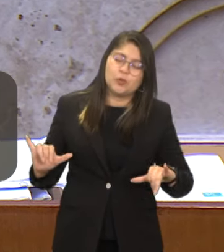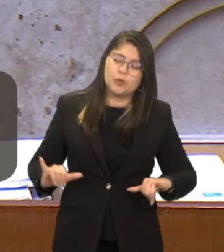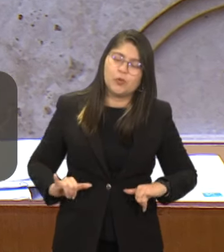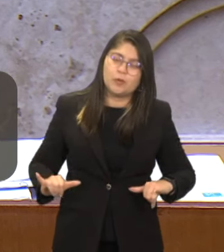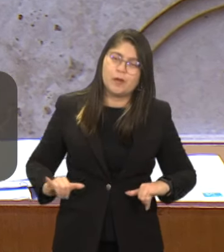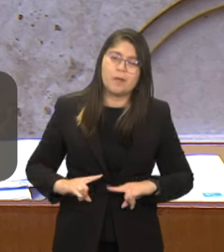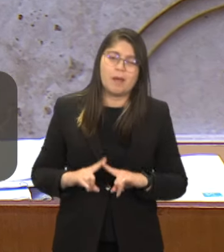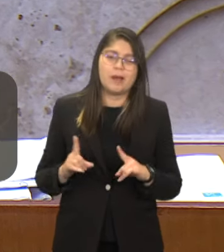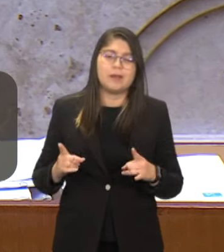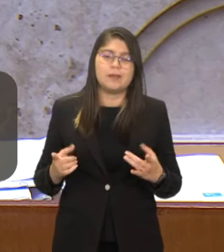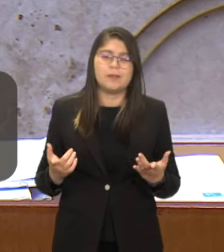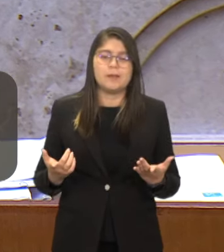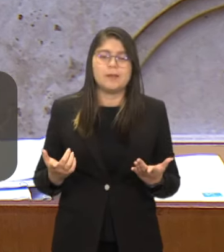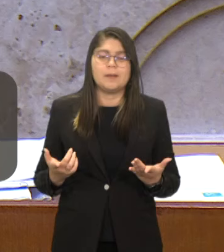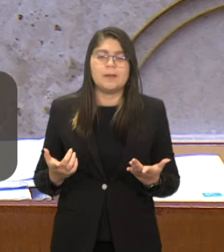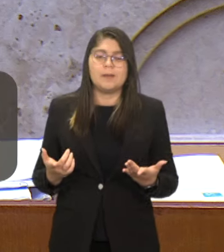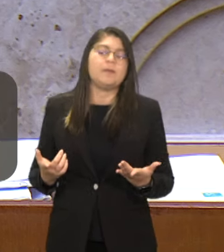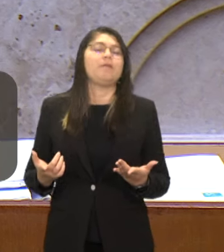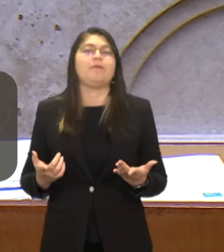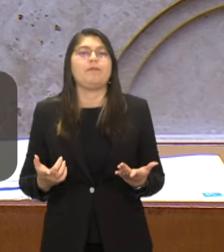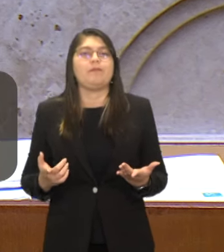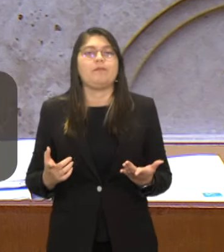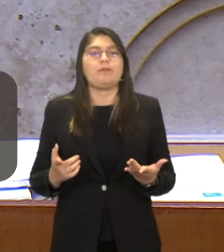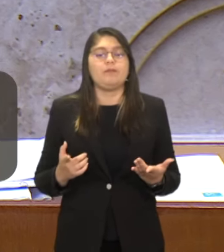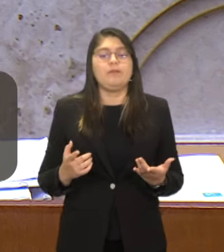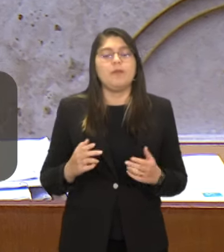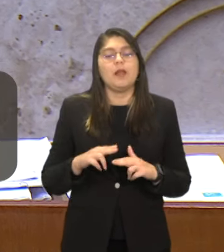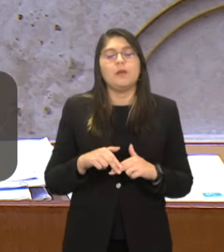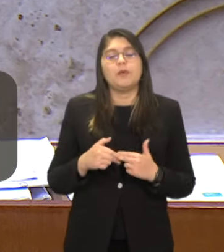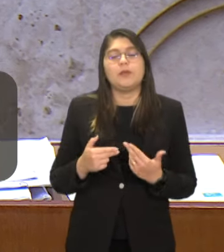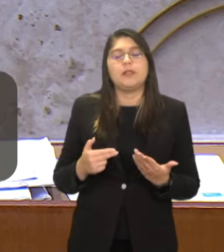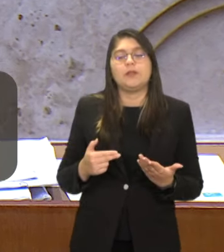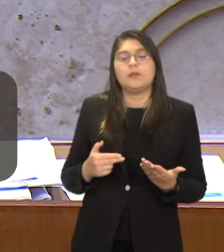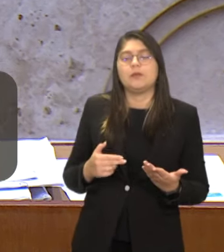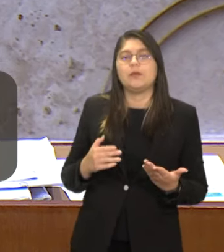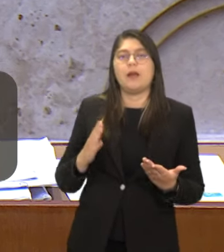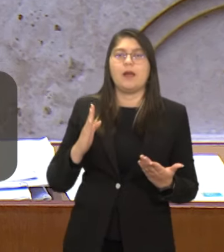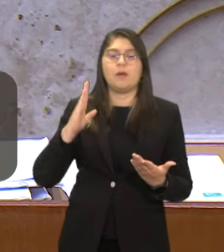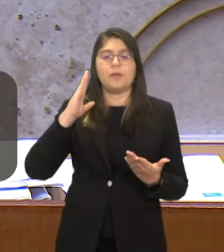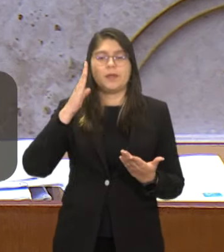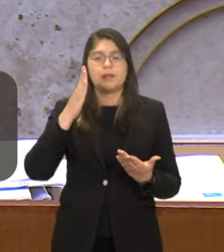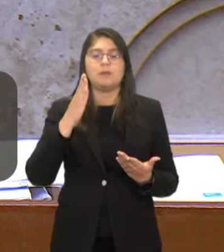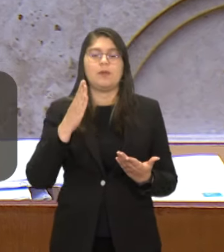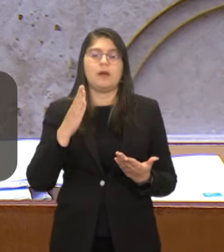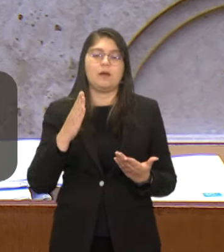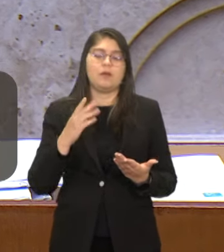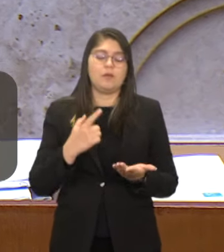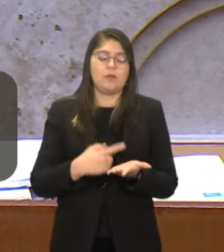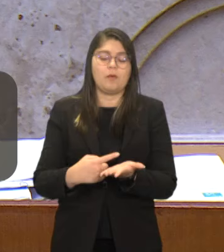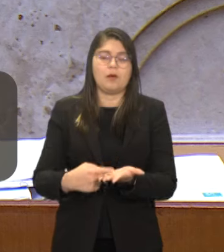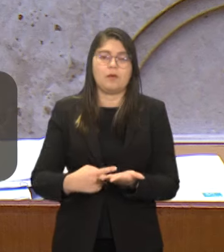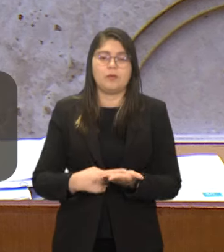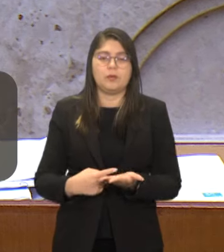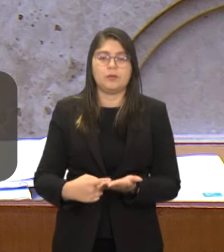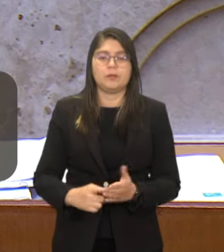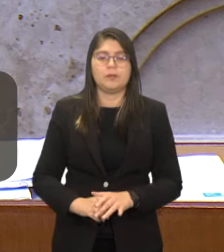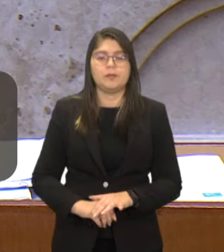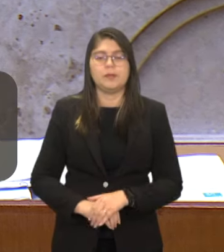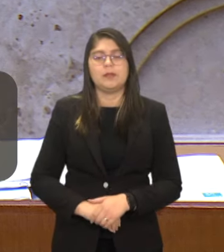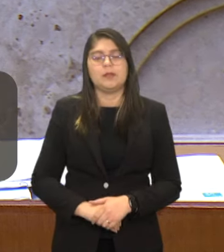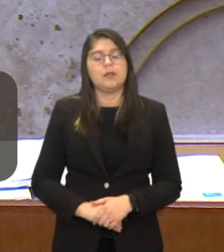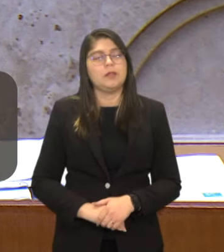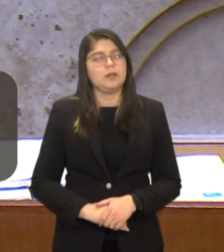essa também foi uma das grandes motivações, quando não a principal motivação do acordo que celebramos. Pois não, ministro